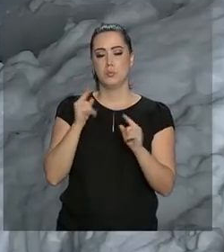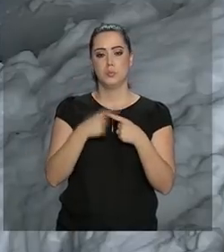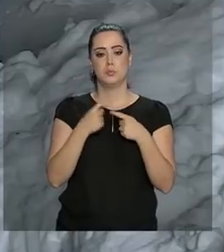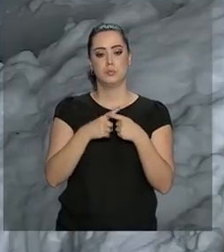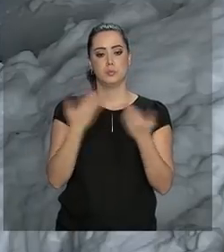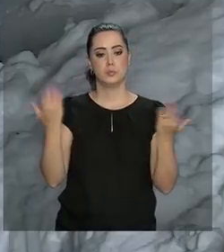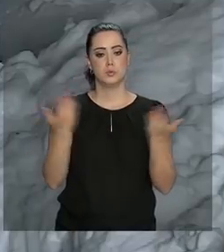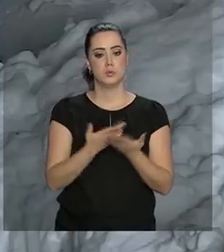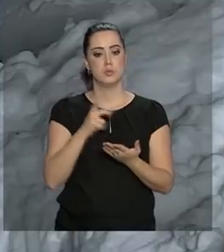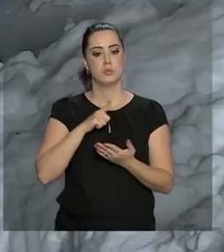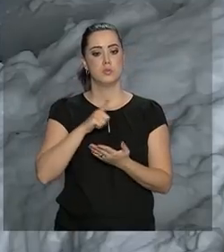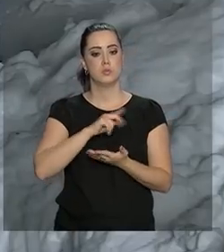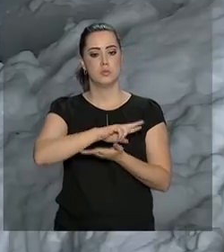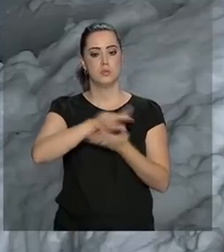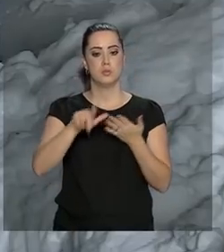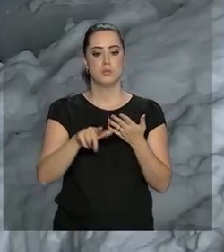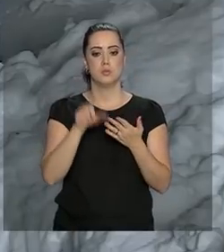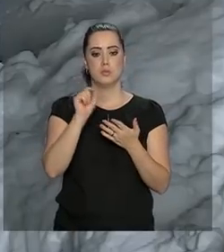vista, né, que hoje